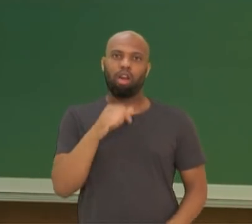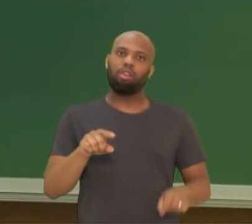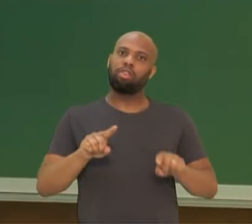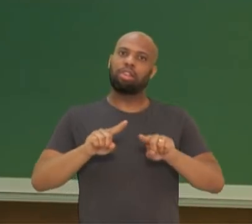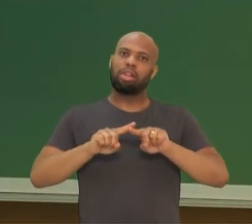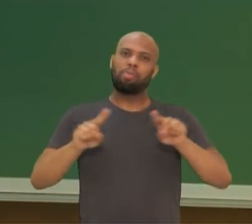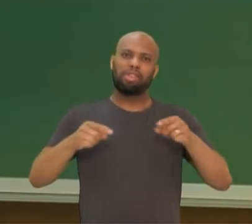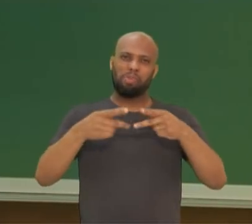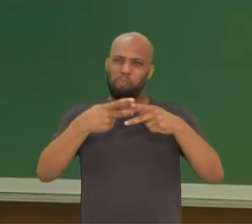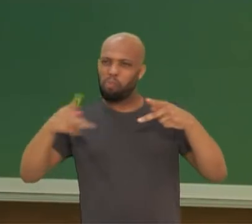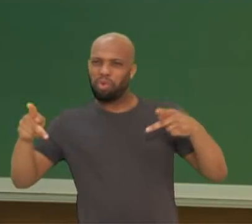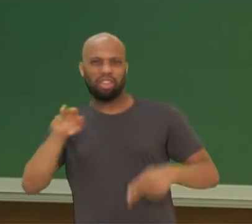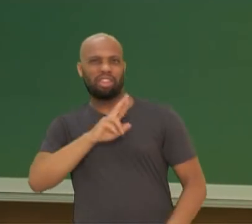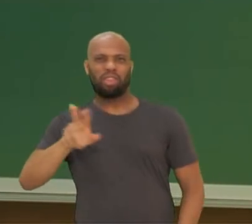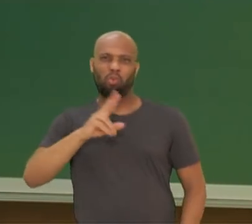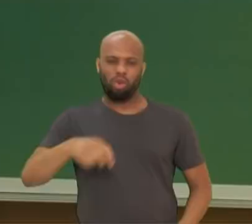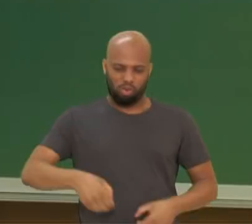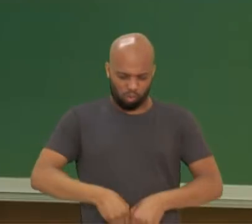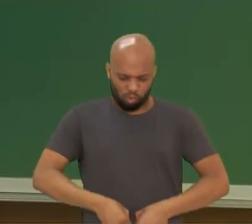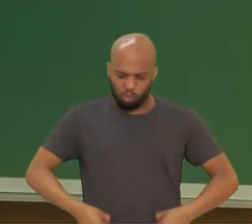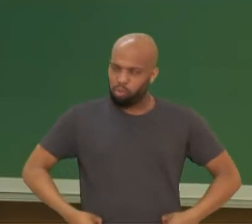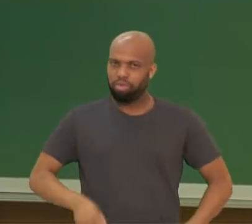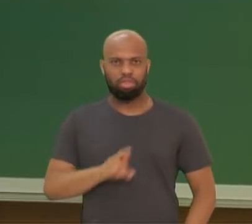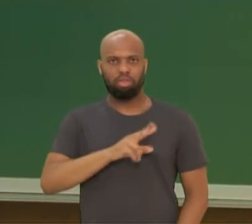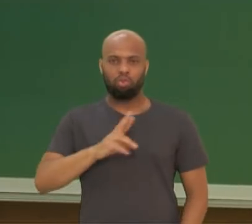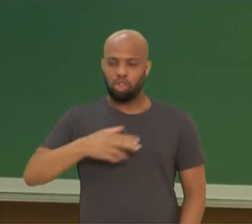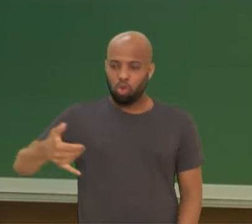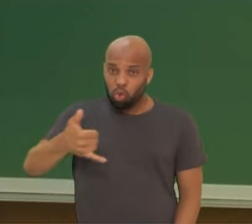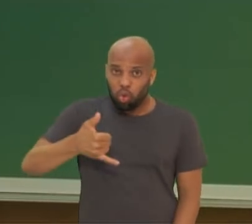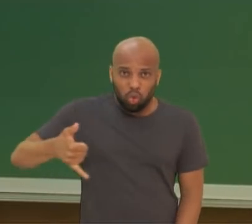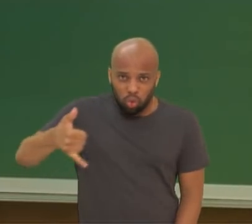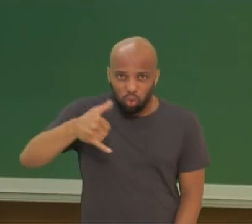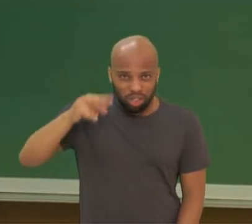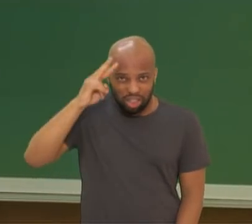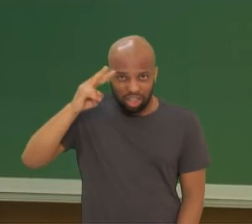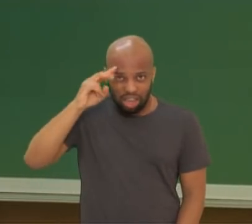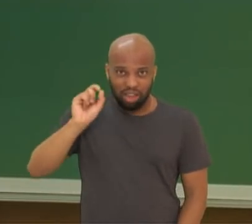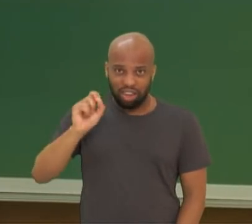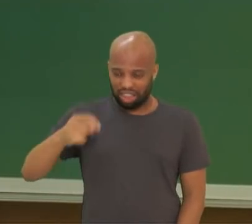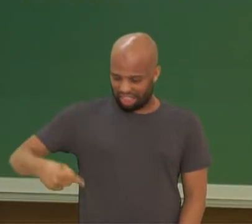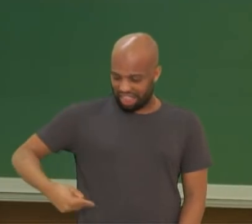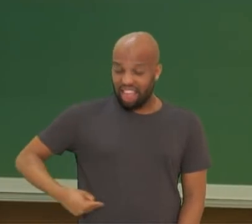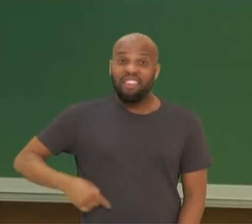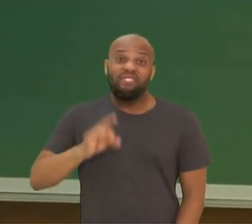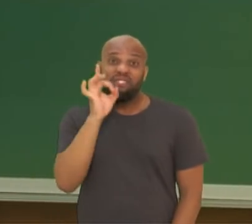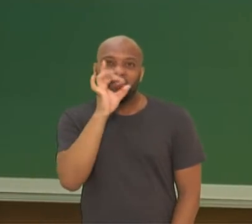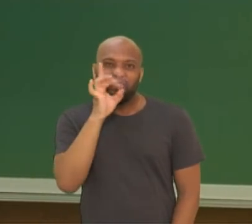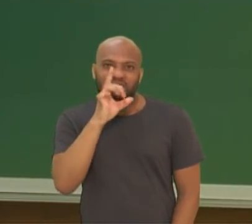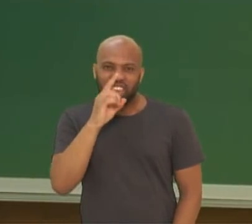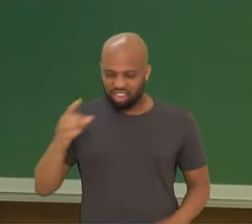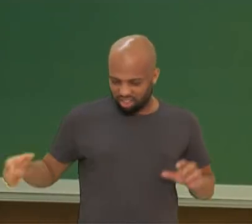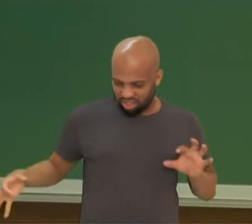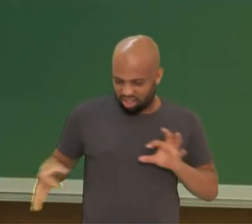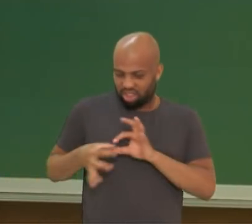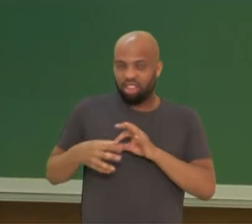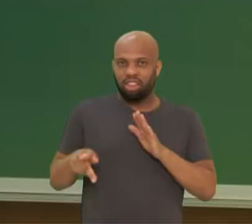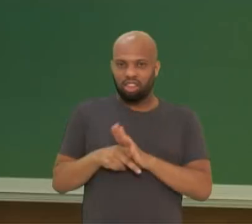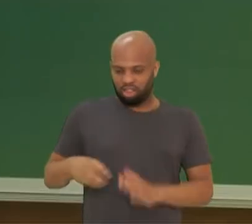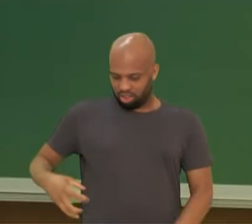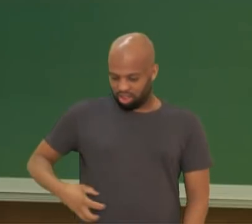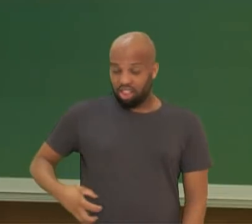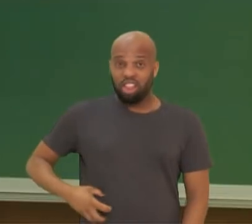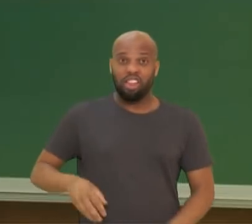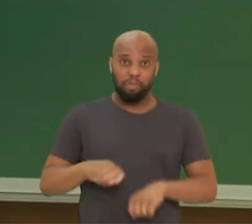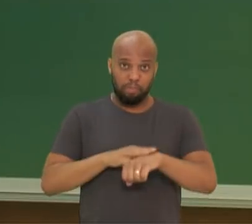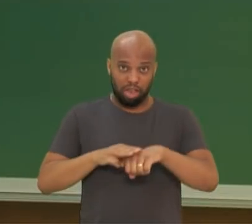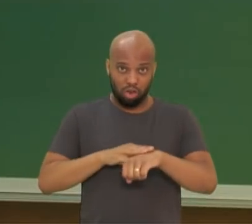proteínas não é o intestino grosso que faz, tá? Gorduras, lembram que é a bile, né? Mais relacionada ao fígado, tá? E a